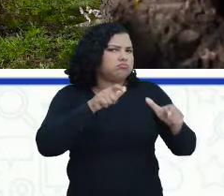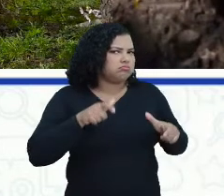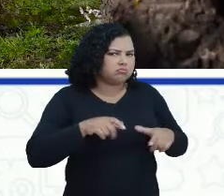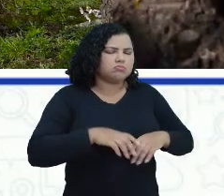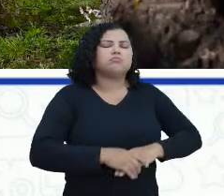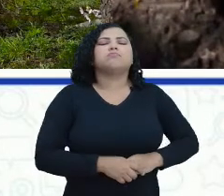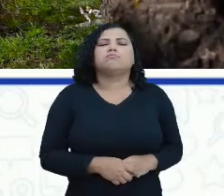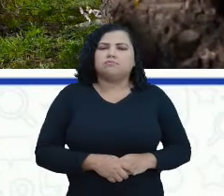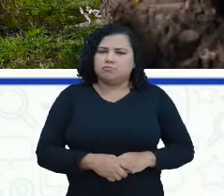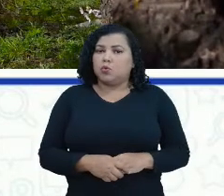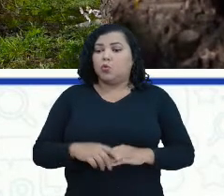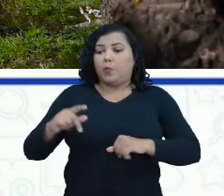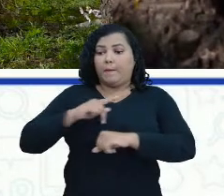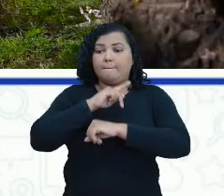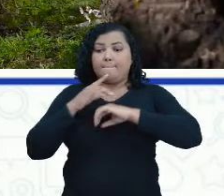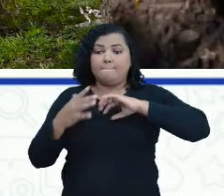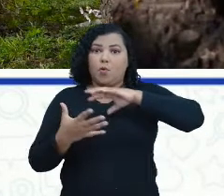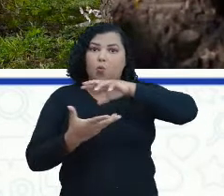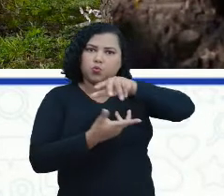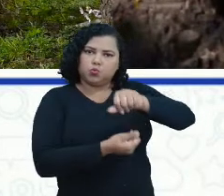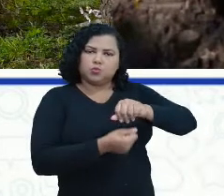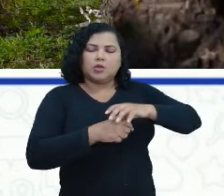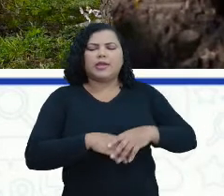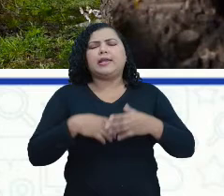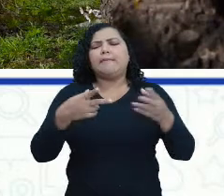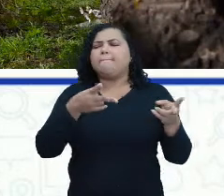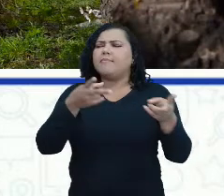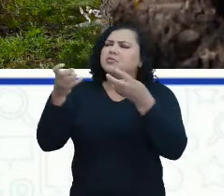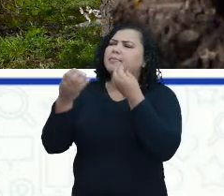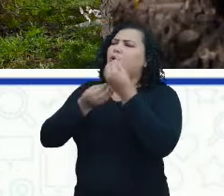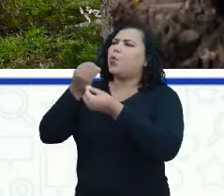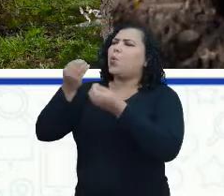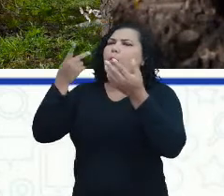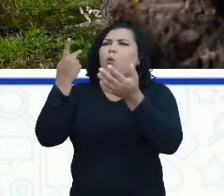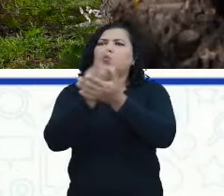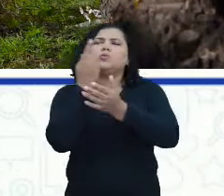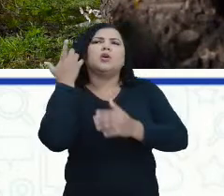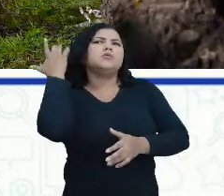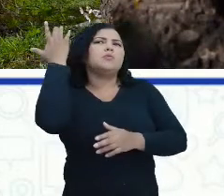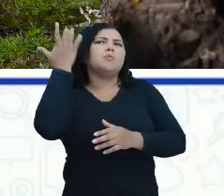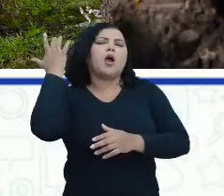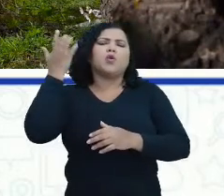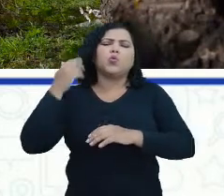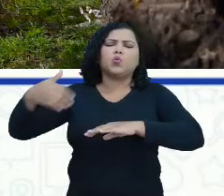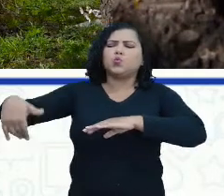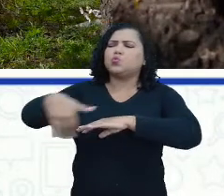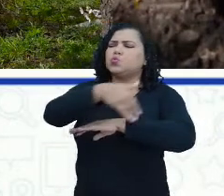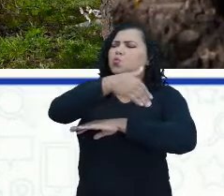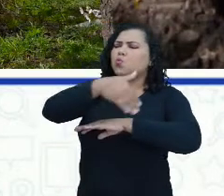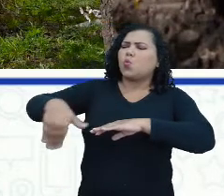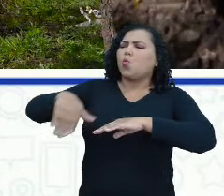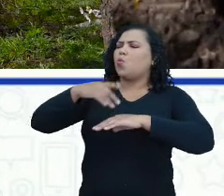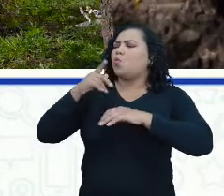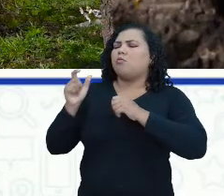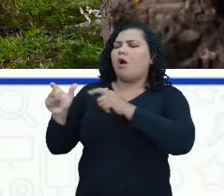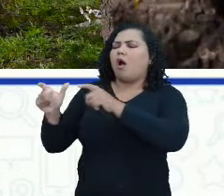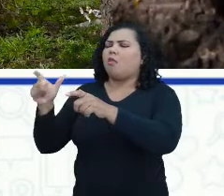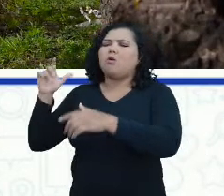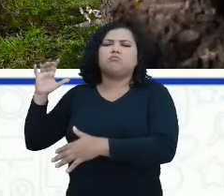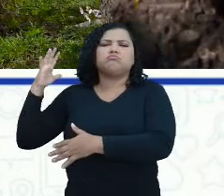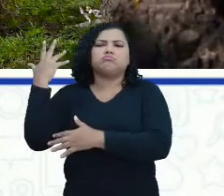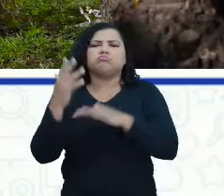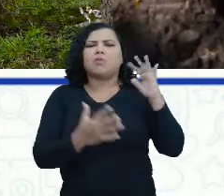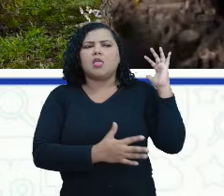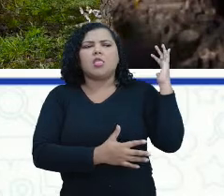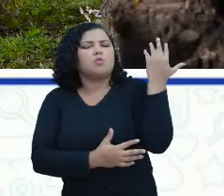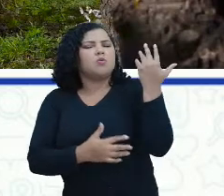funciona o som, não só nas paisagens urbanas, mas também nos diversos ecossistemas, né,